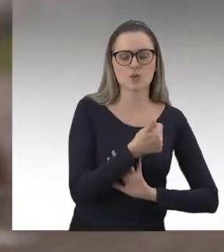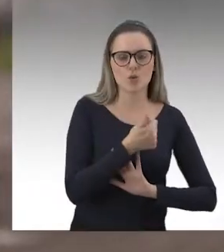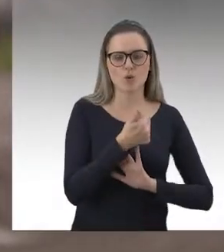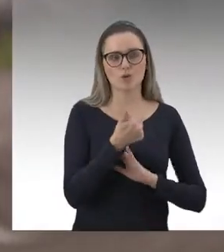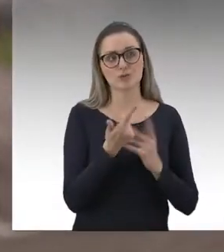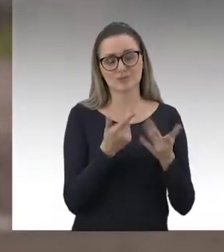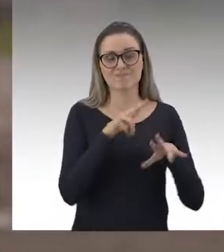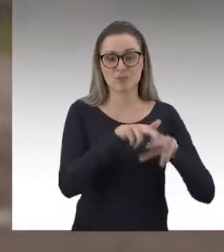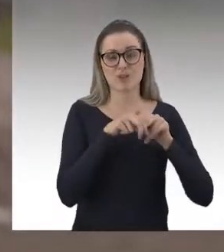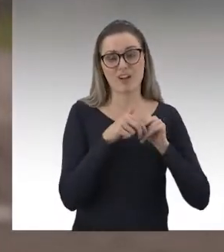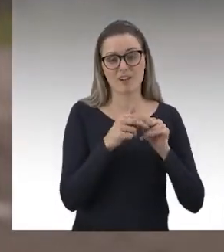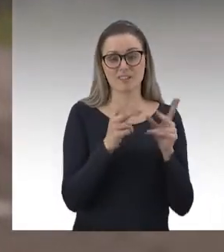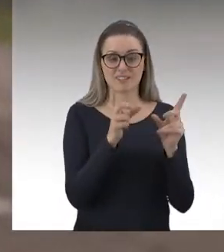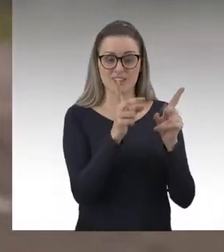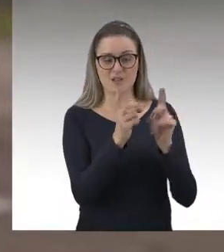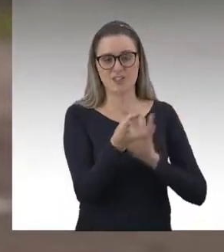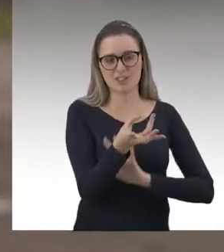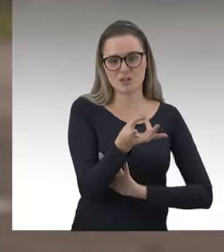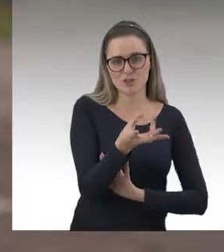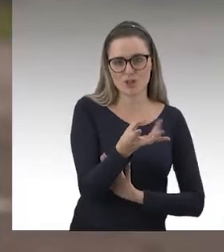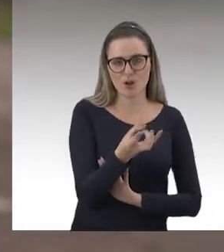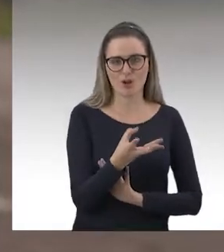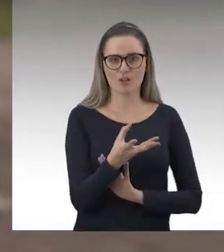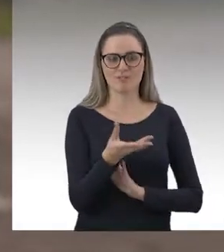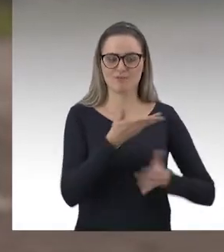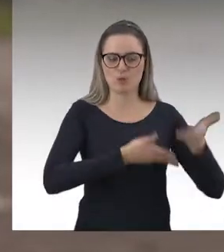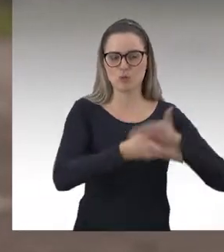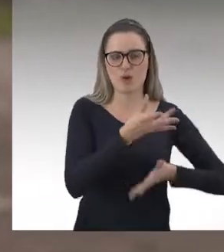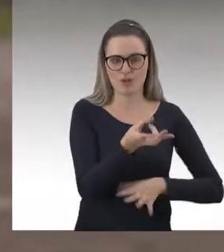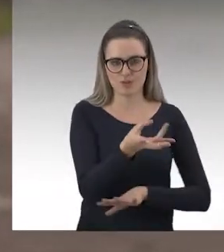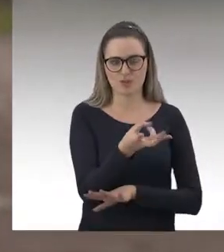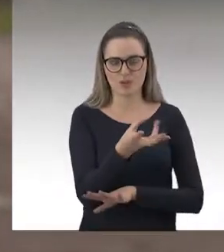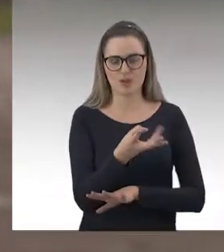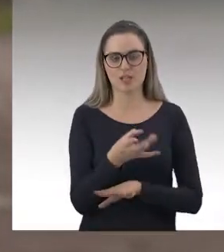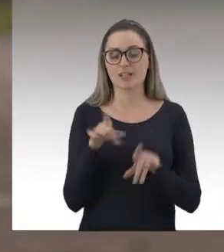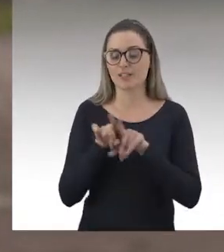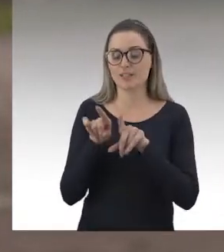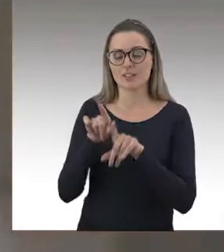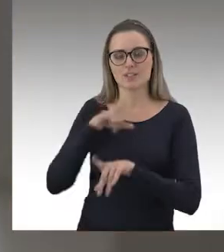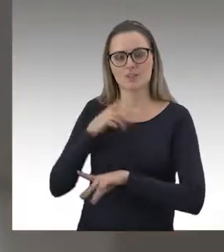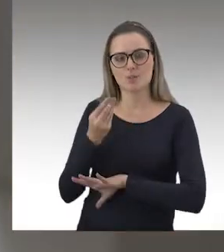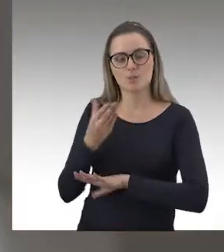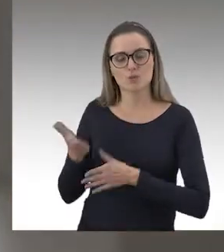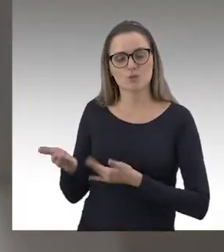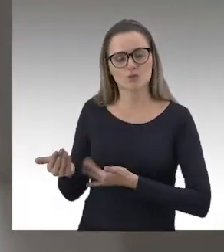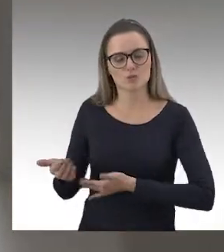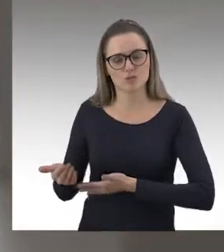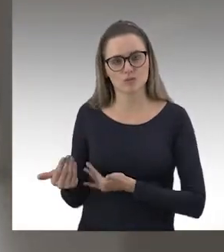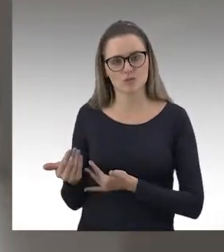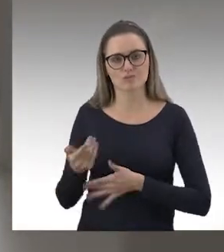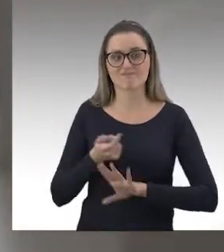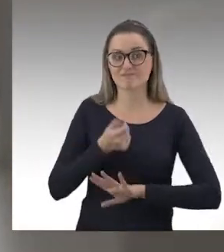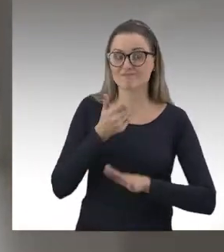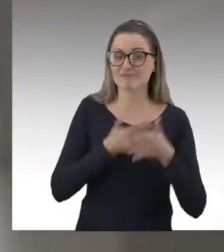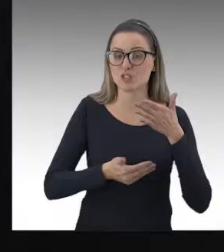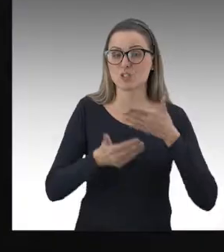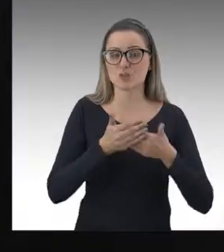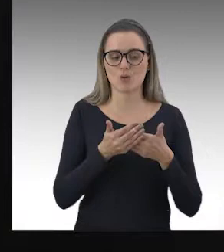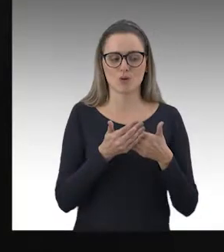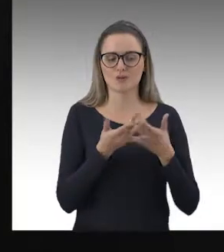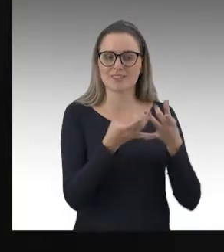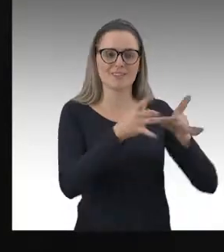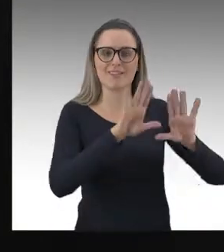vinculada à questão do tráfico, né? Isso é muito presente. Nós temos um número muito grande de adolescentes, a grande maioria com uma defasagem